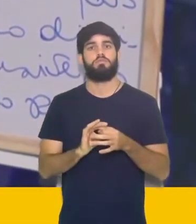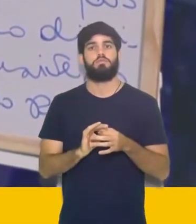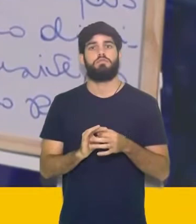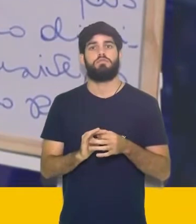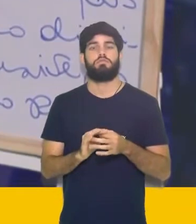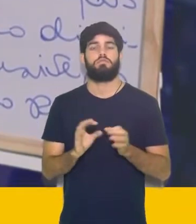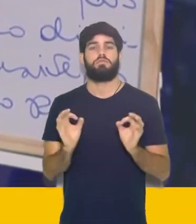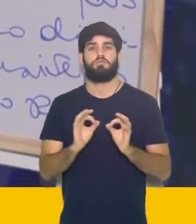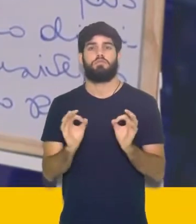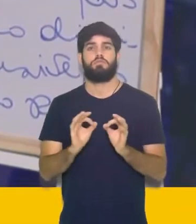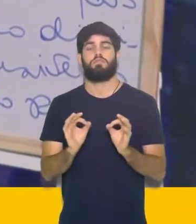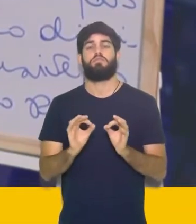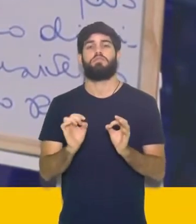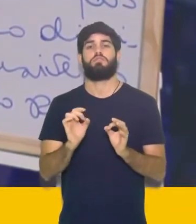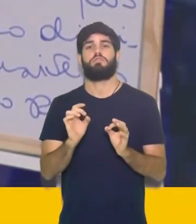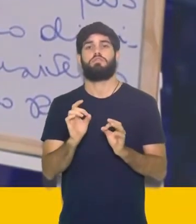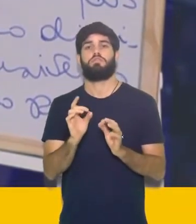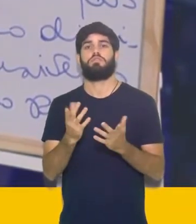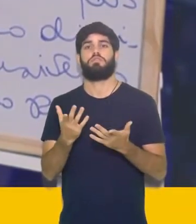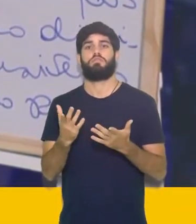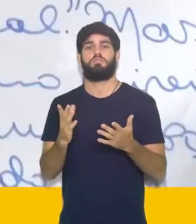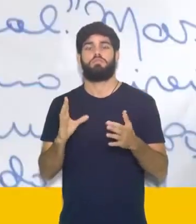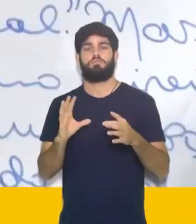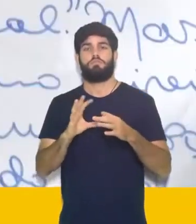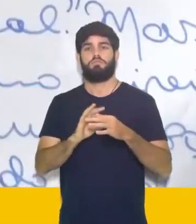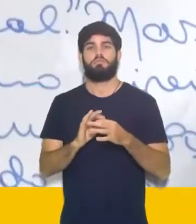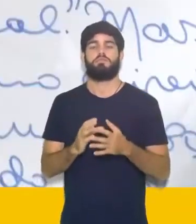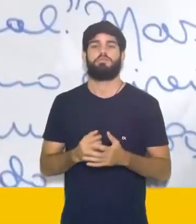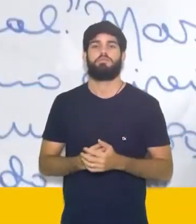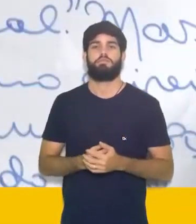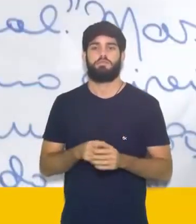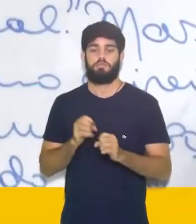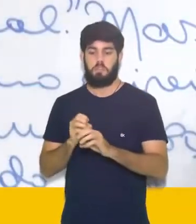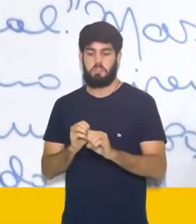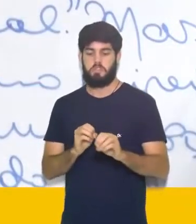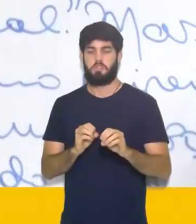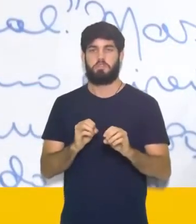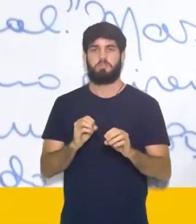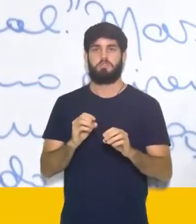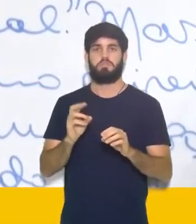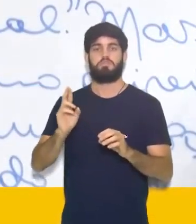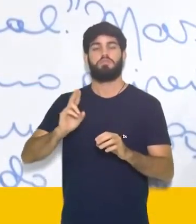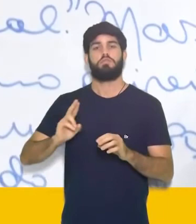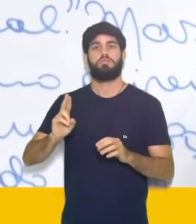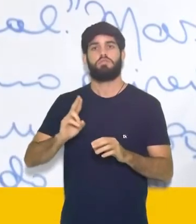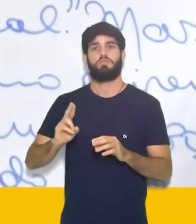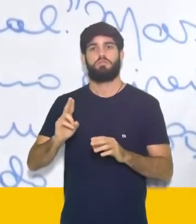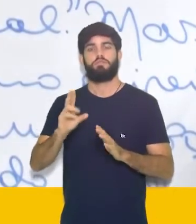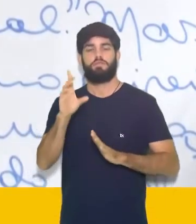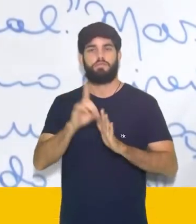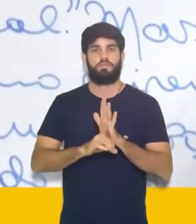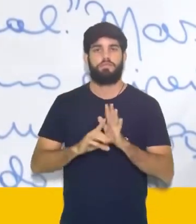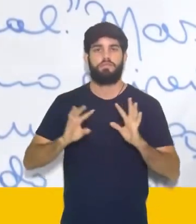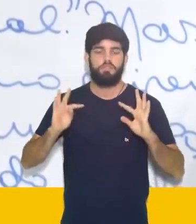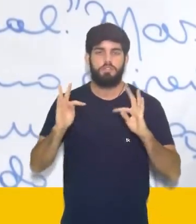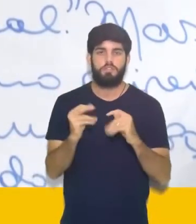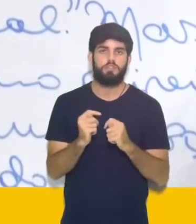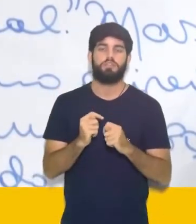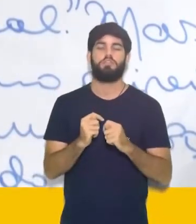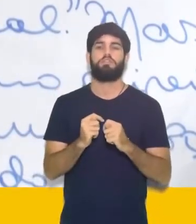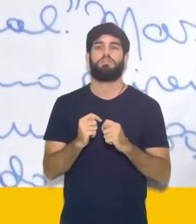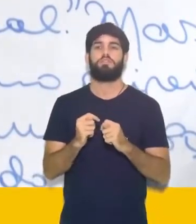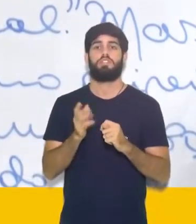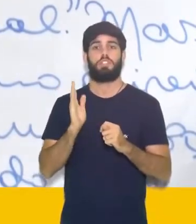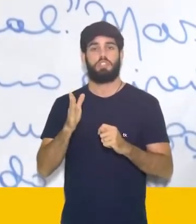são apenas a conjunção, as conjunções? Então, o ensino superior deve ser direito de